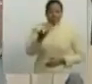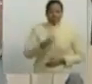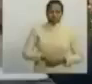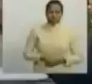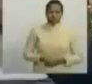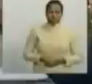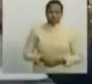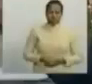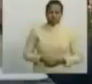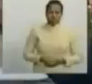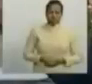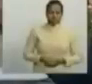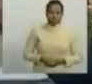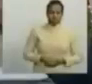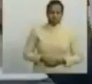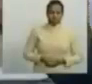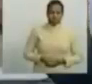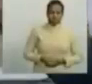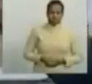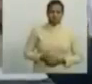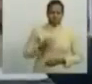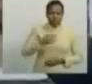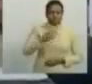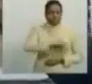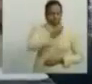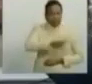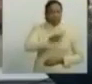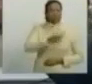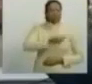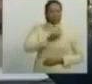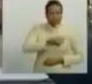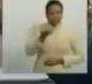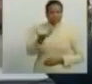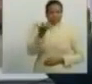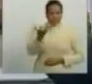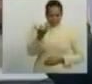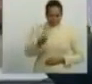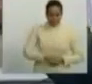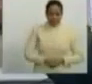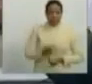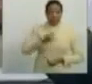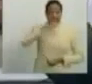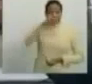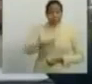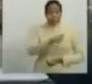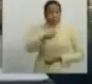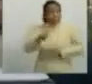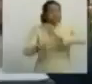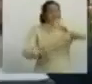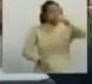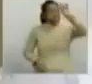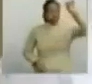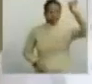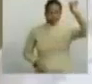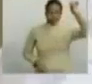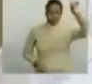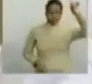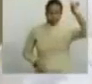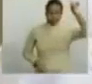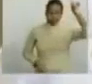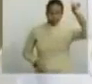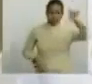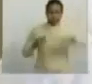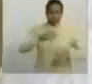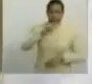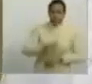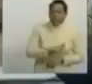E sou mesmo. Sou sacerdote do Altíssimo. O meu sacerdócio não é para os homens, é para